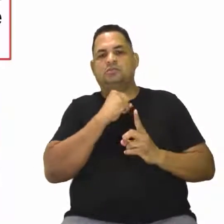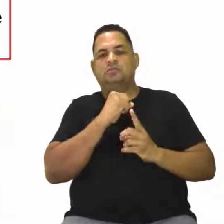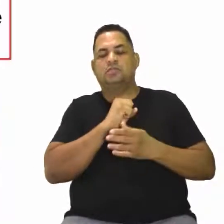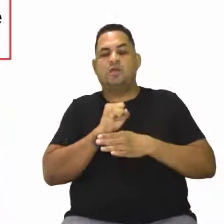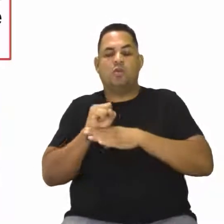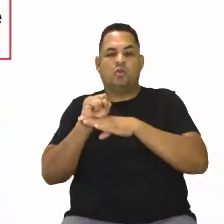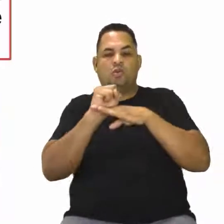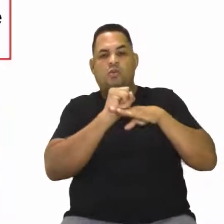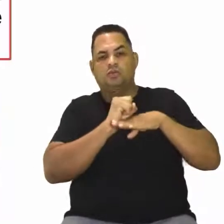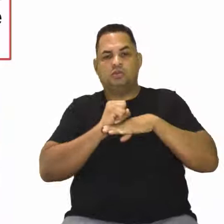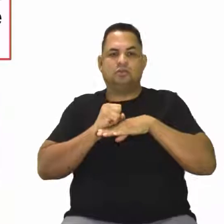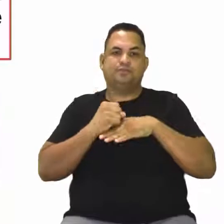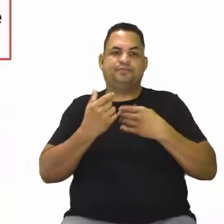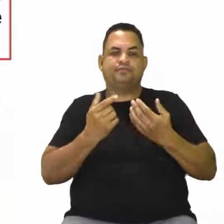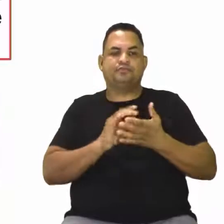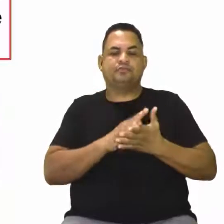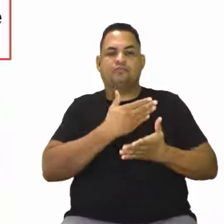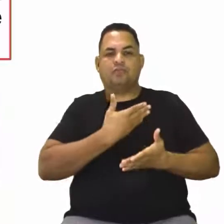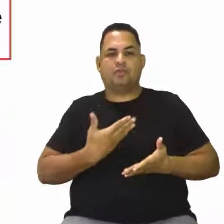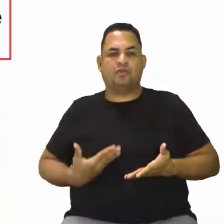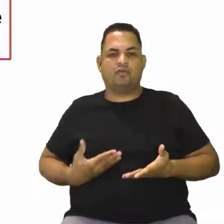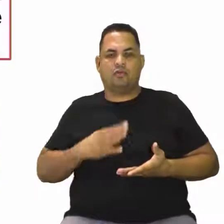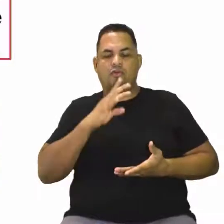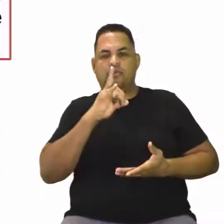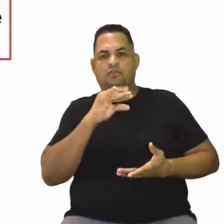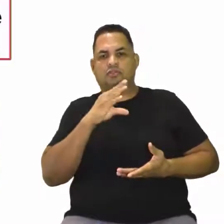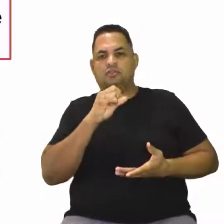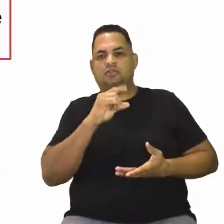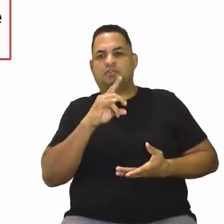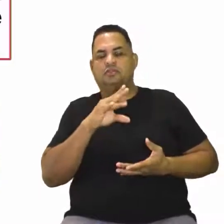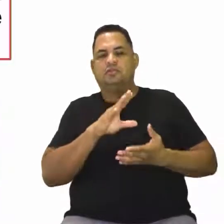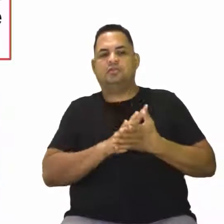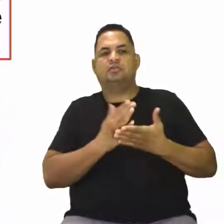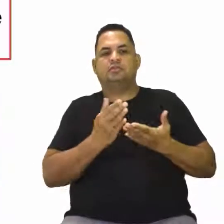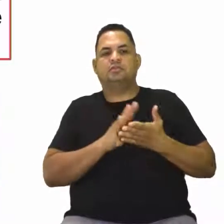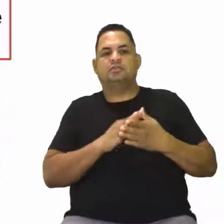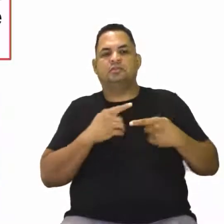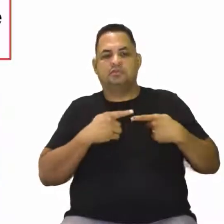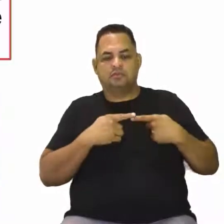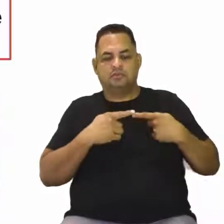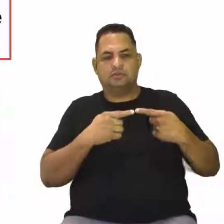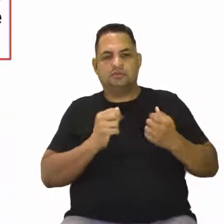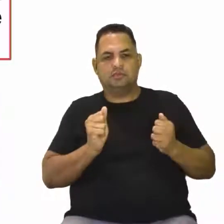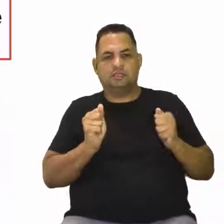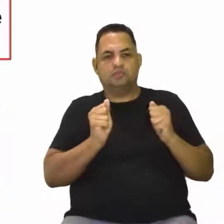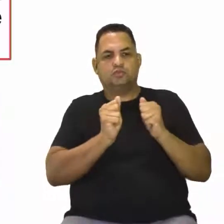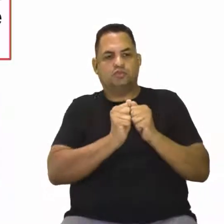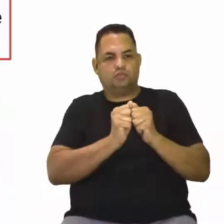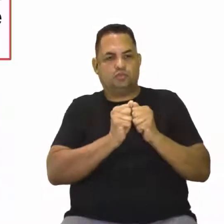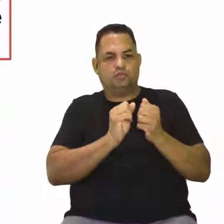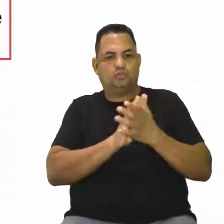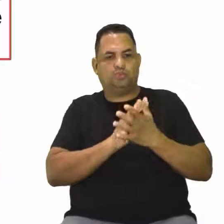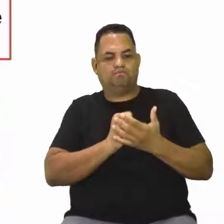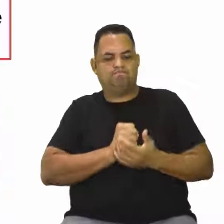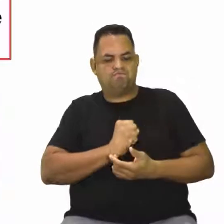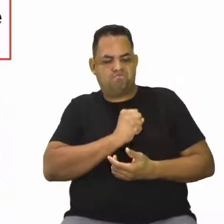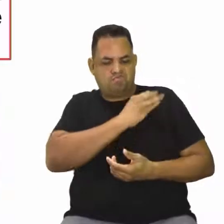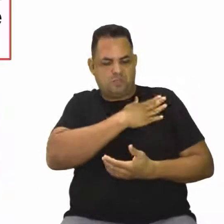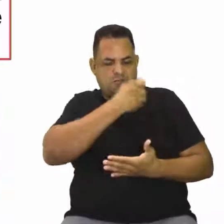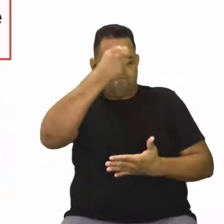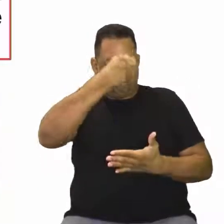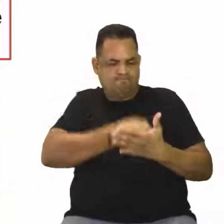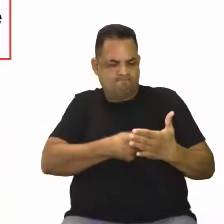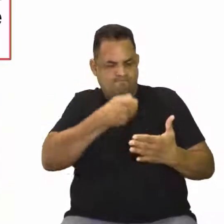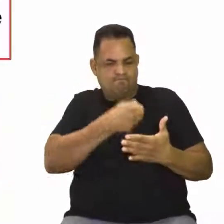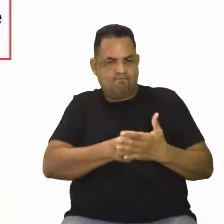né? E aí entra o governo de Costa e Silva, que vai se alinhar à ala dura das Forças Armadas.